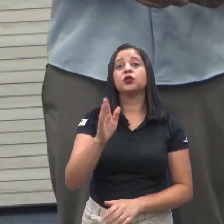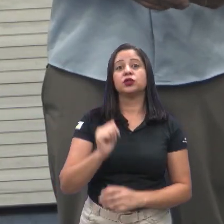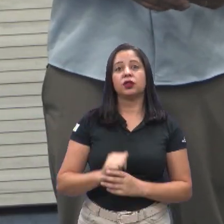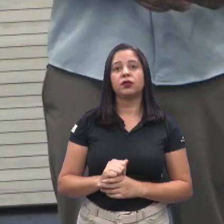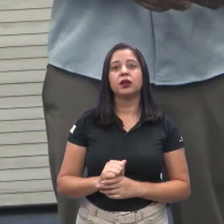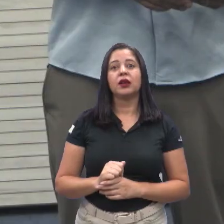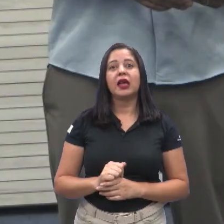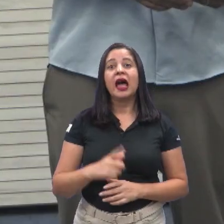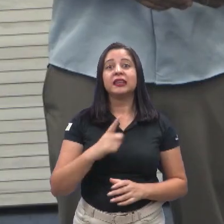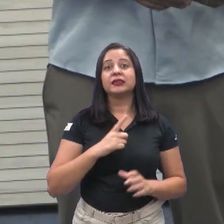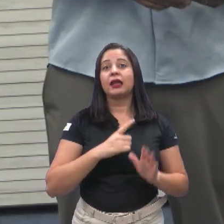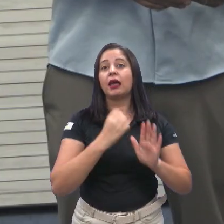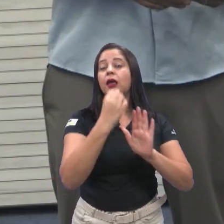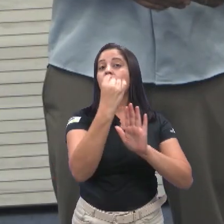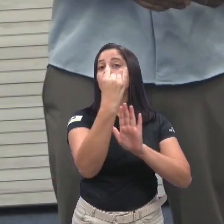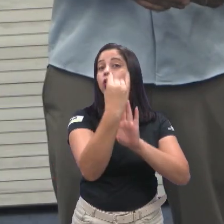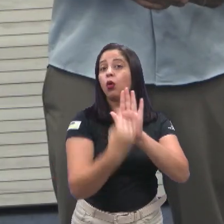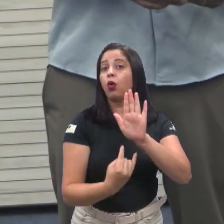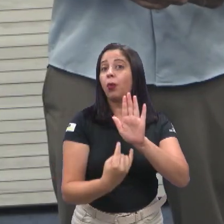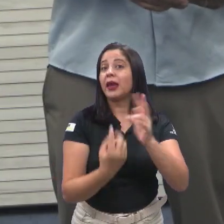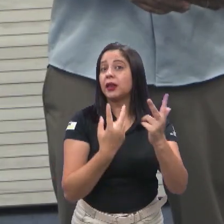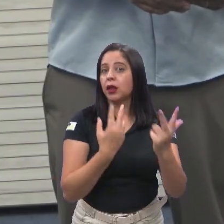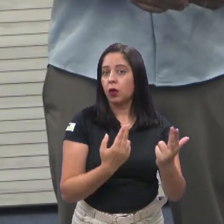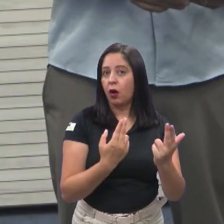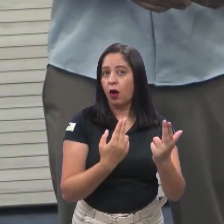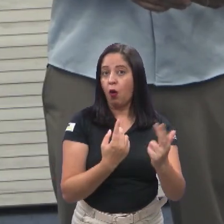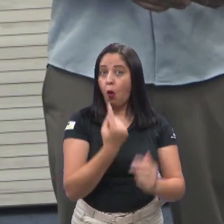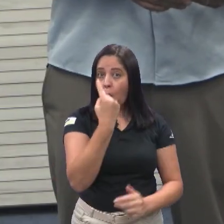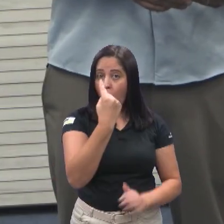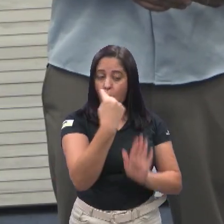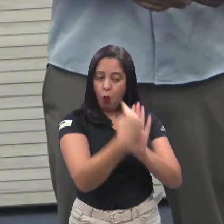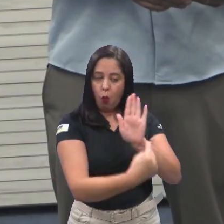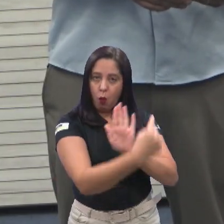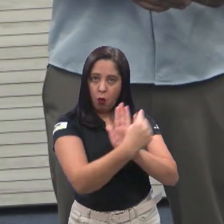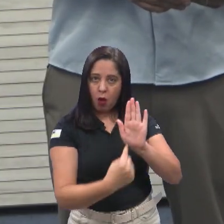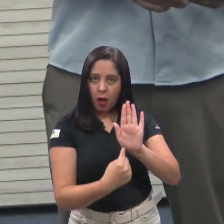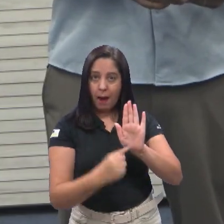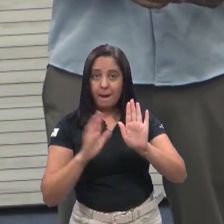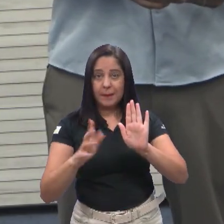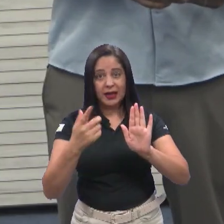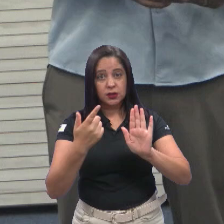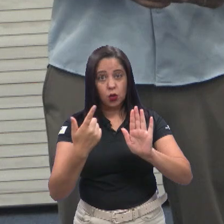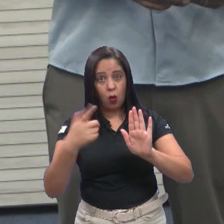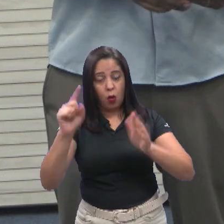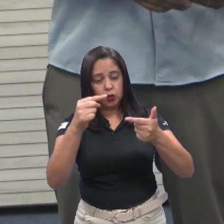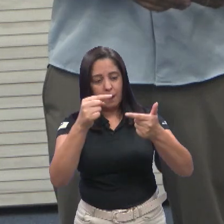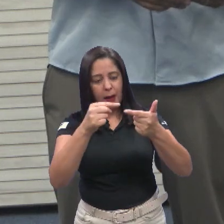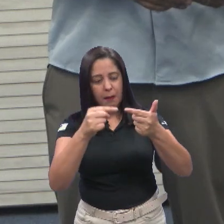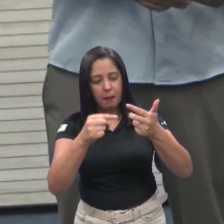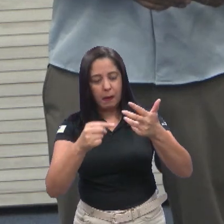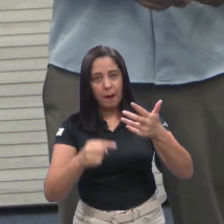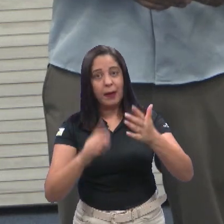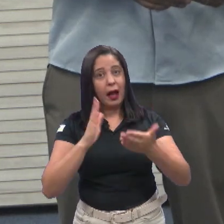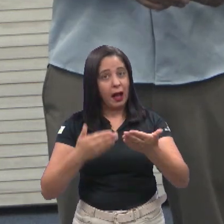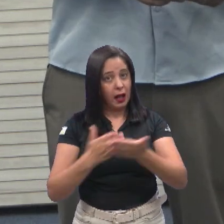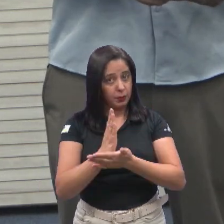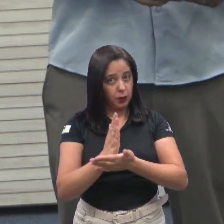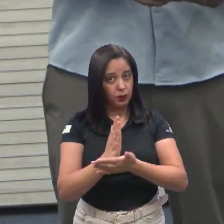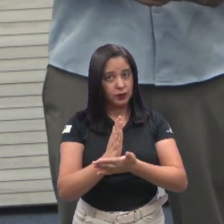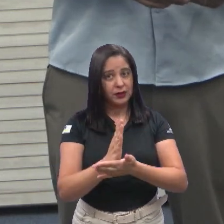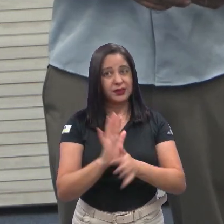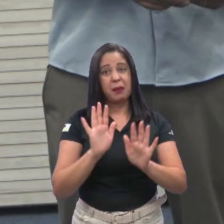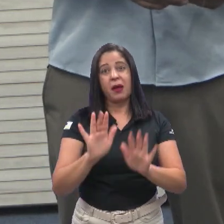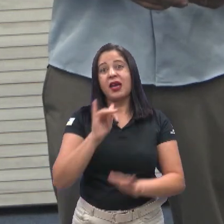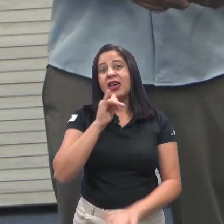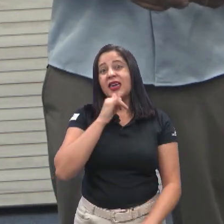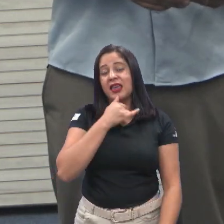requerimentos iguais. Nós reprovamos um e aprovamos os outros requerimentos. Então é importante deixar isso claro para a população, porque infelizmente nós